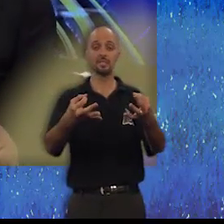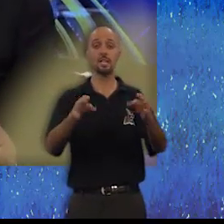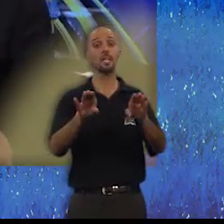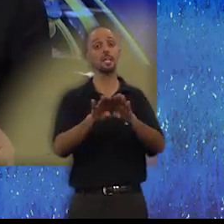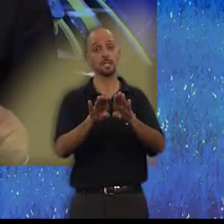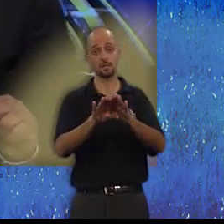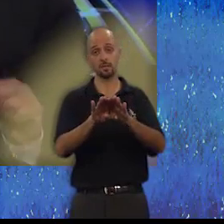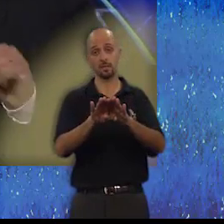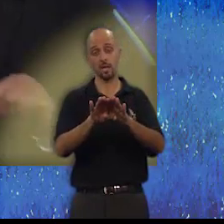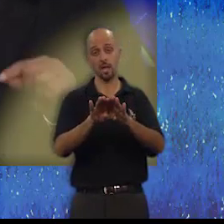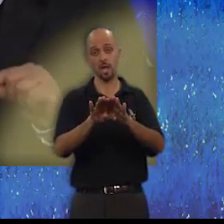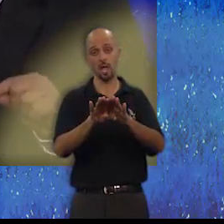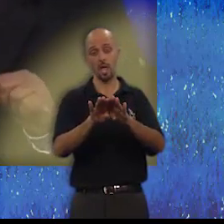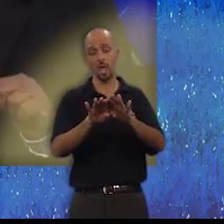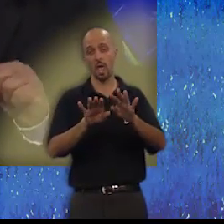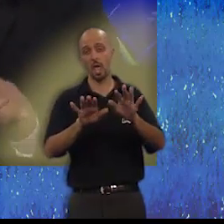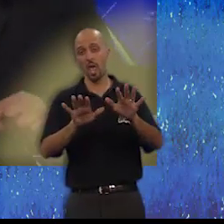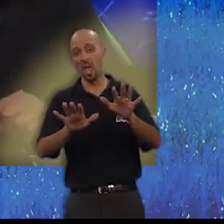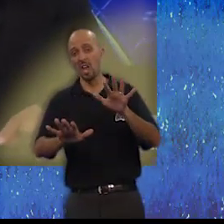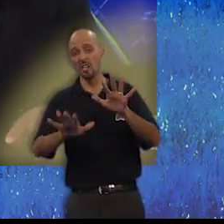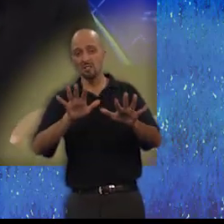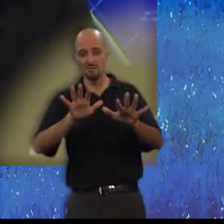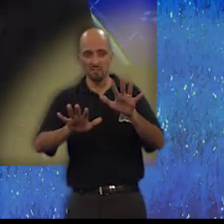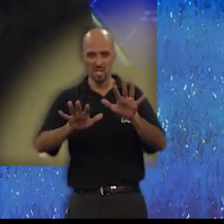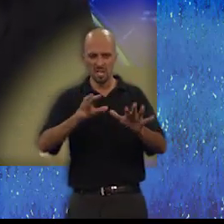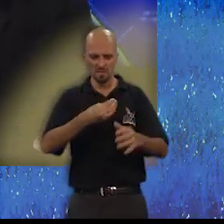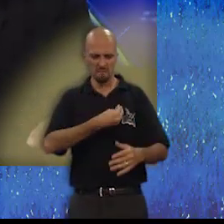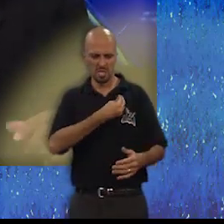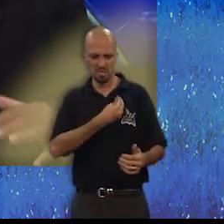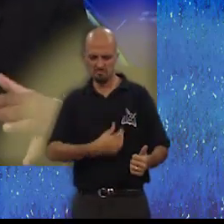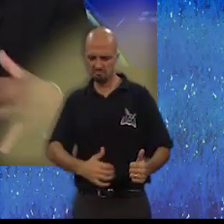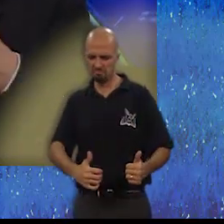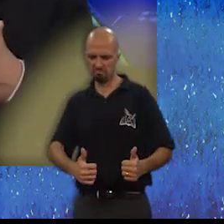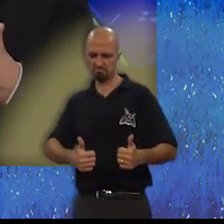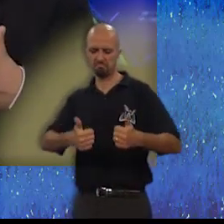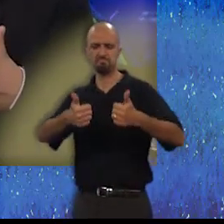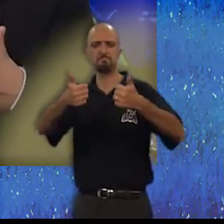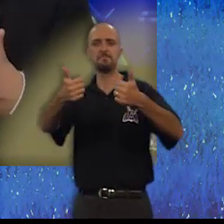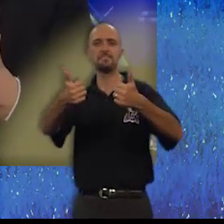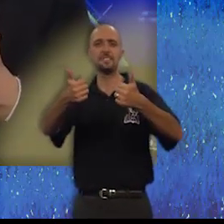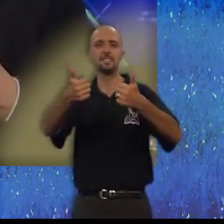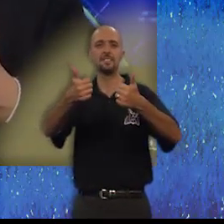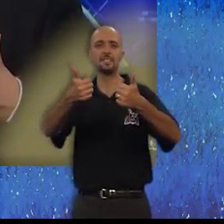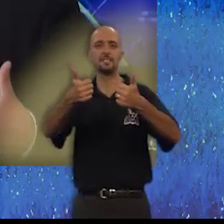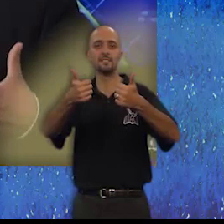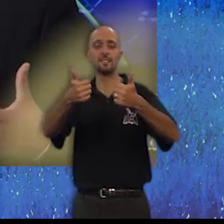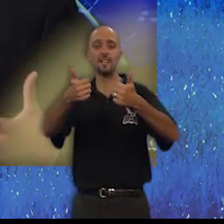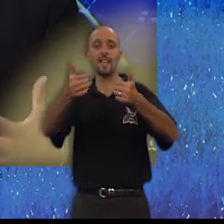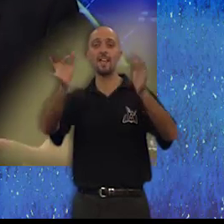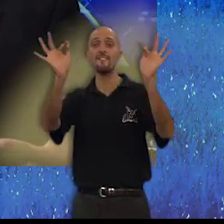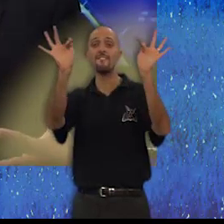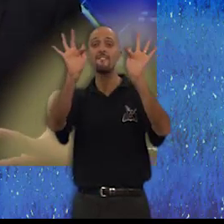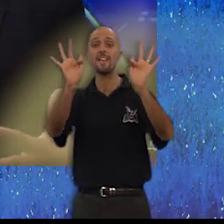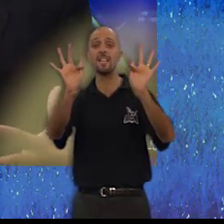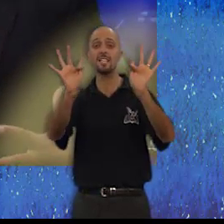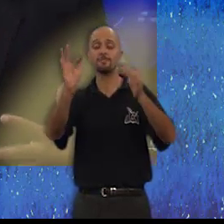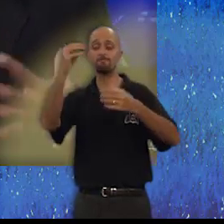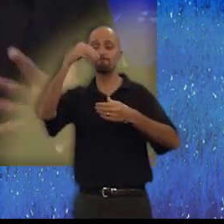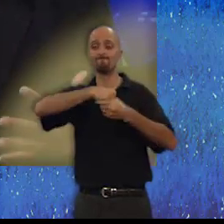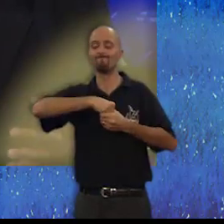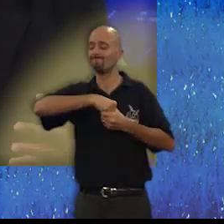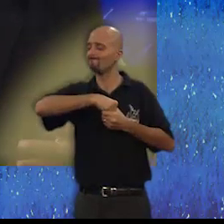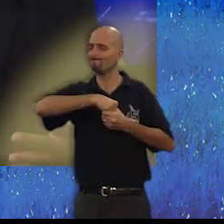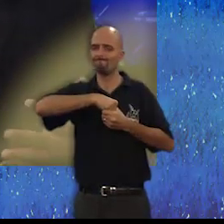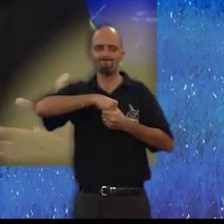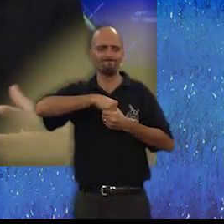ser que alguém que esteja vivendo uma vida assim não seja uma pessoa totalmente feliz. E